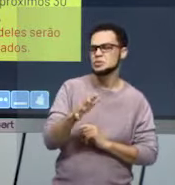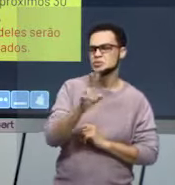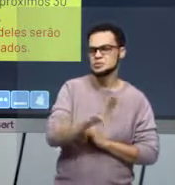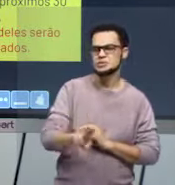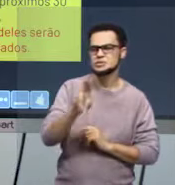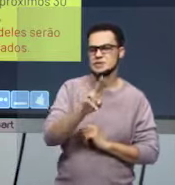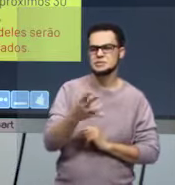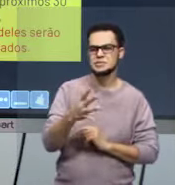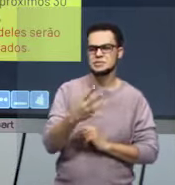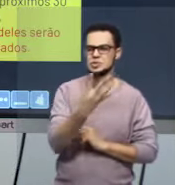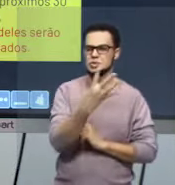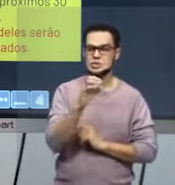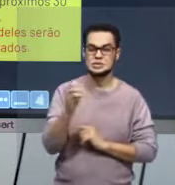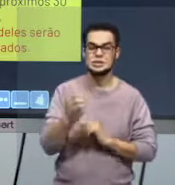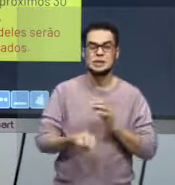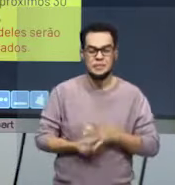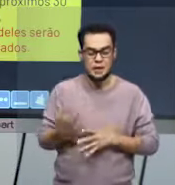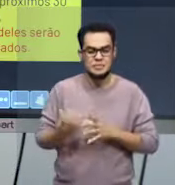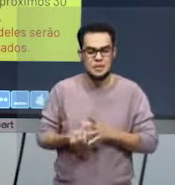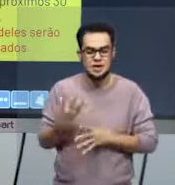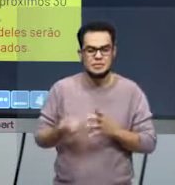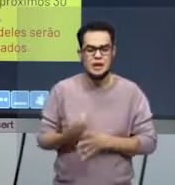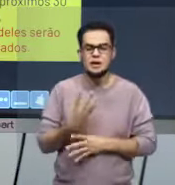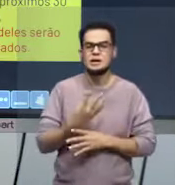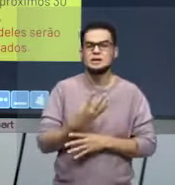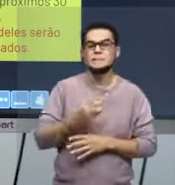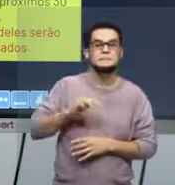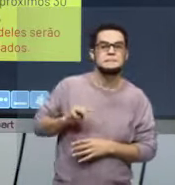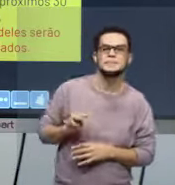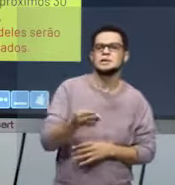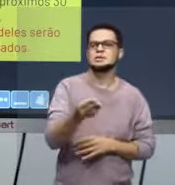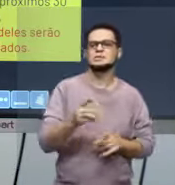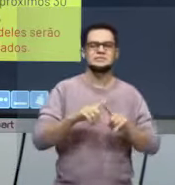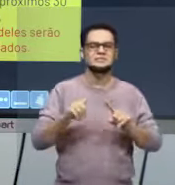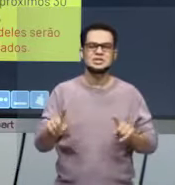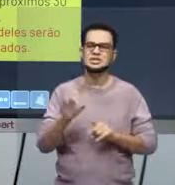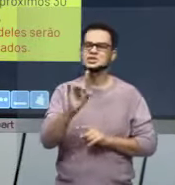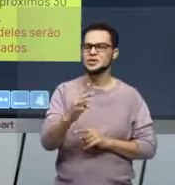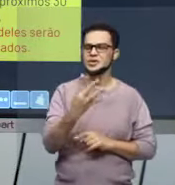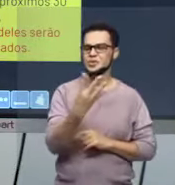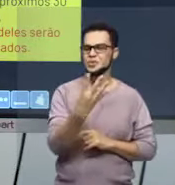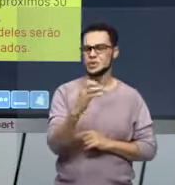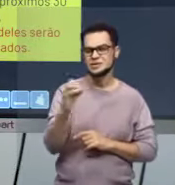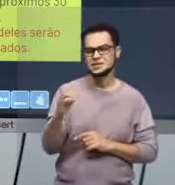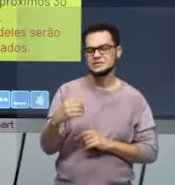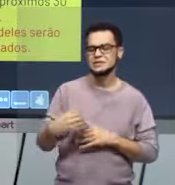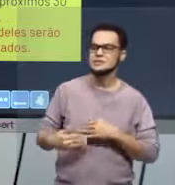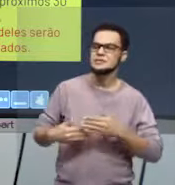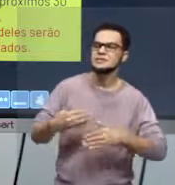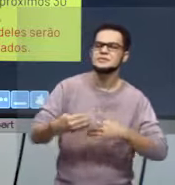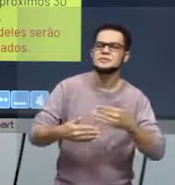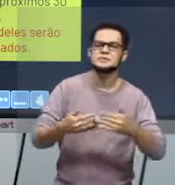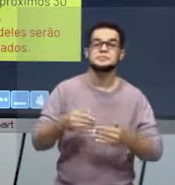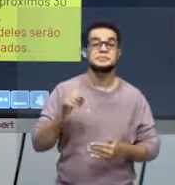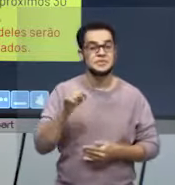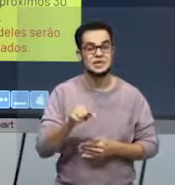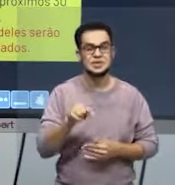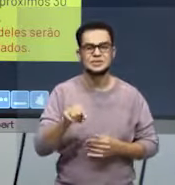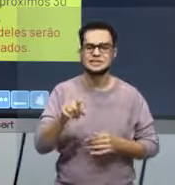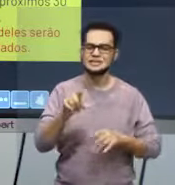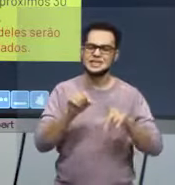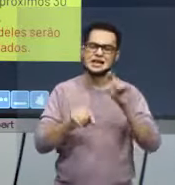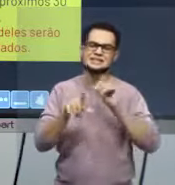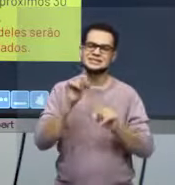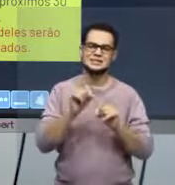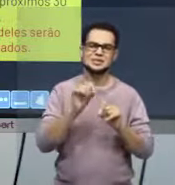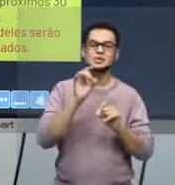Então, ela produz milhões para 400 só durante toda a sua vida amadurecer. Isso é seleção, gente. Só os melhores